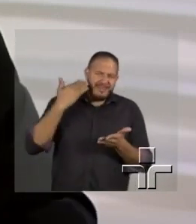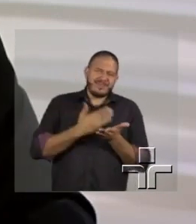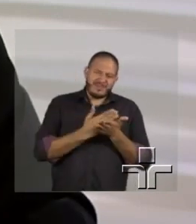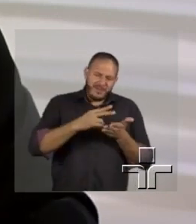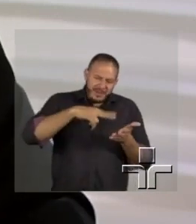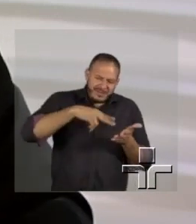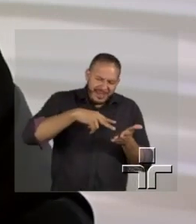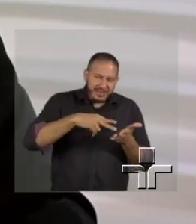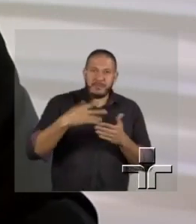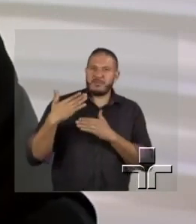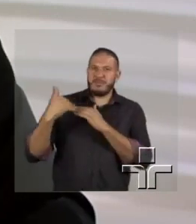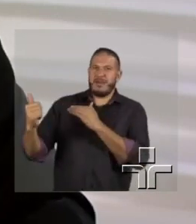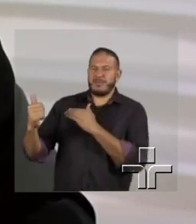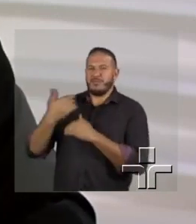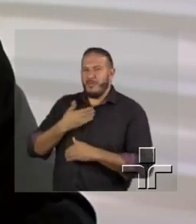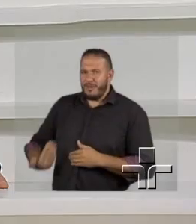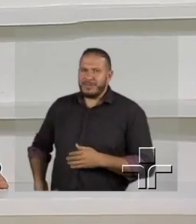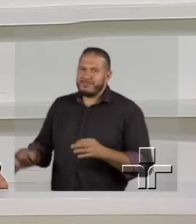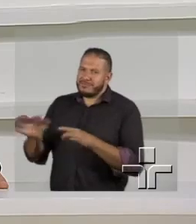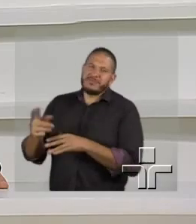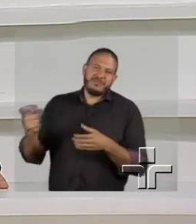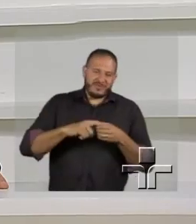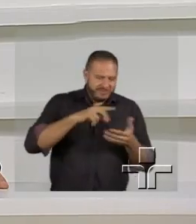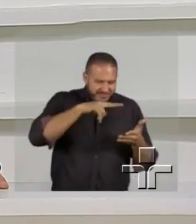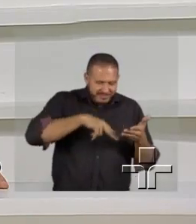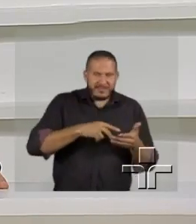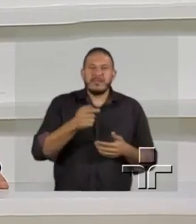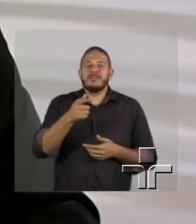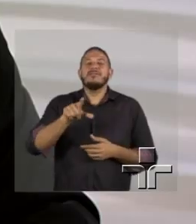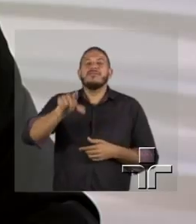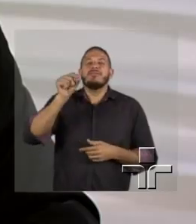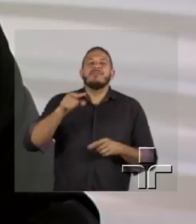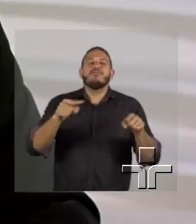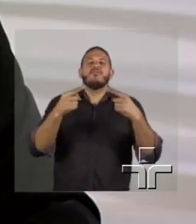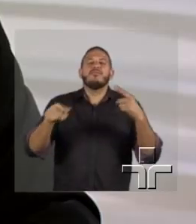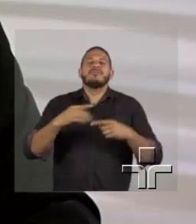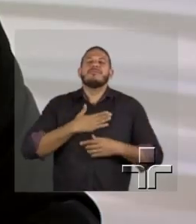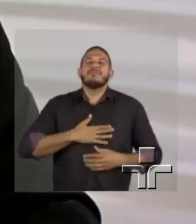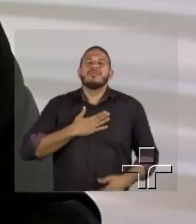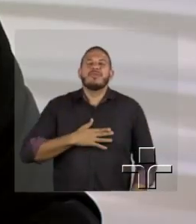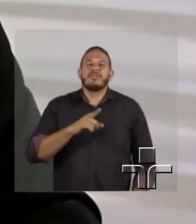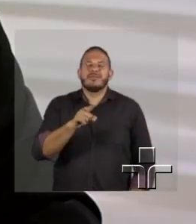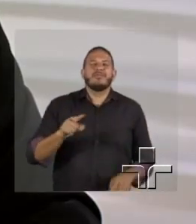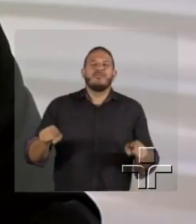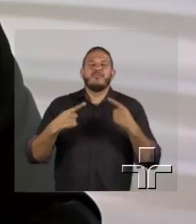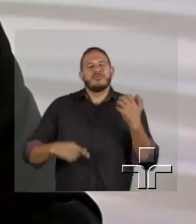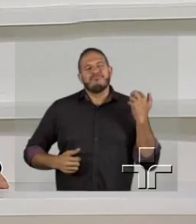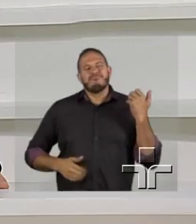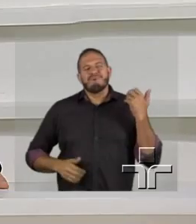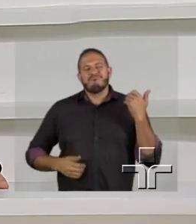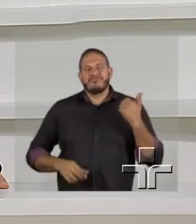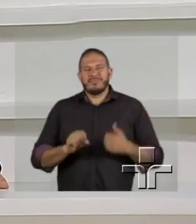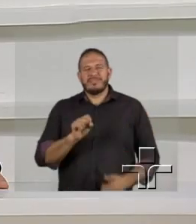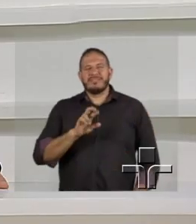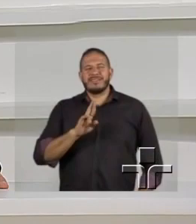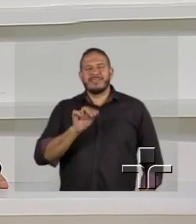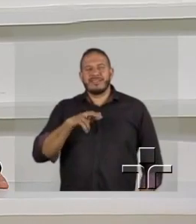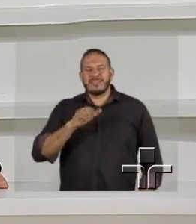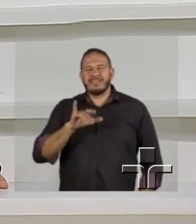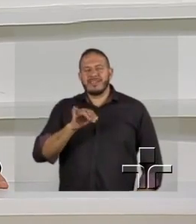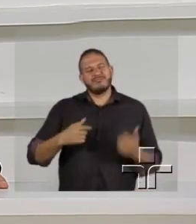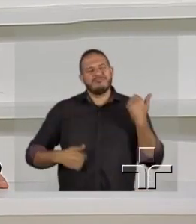erro operacional, tudo bem, mas tem uma questão política que é ninguém das Forças Armadas se